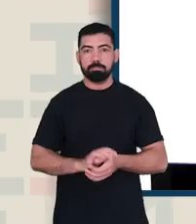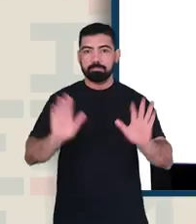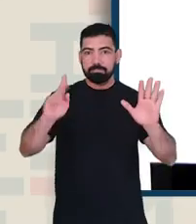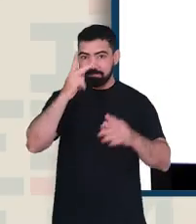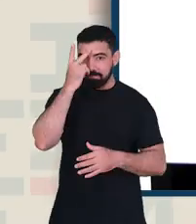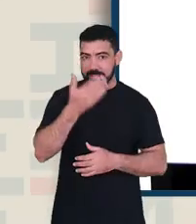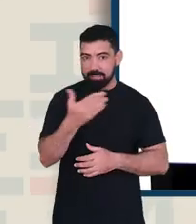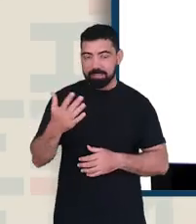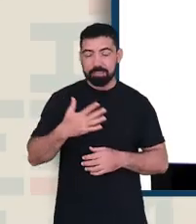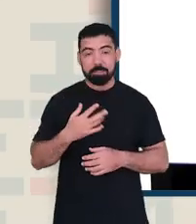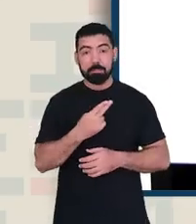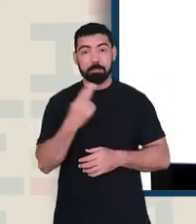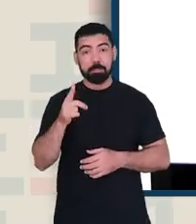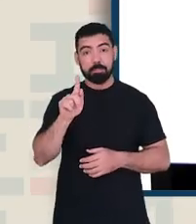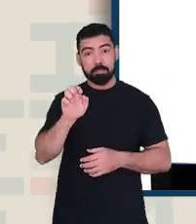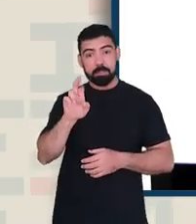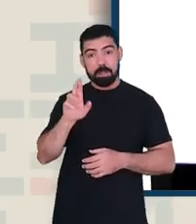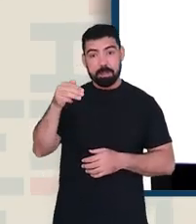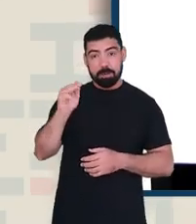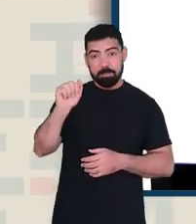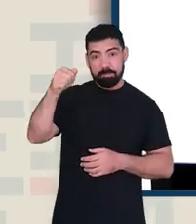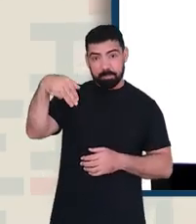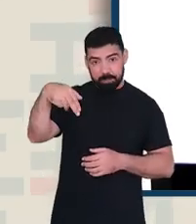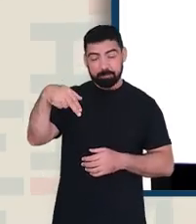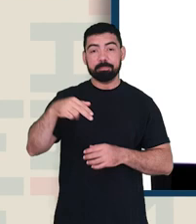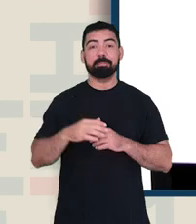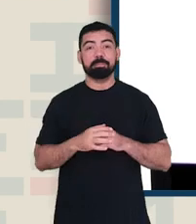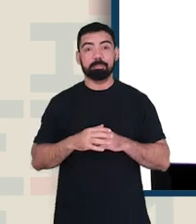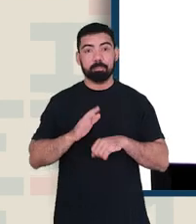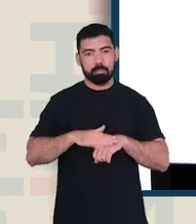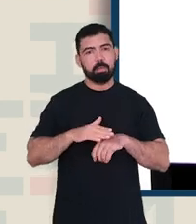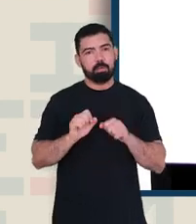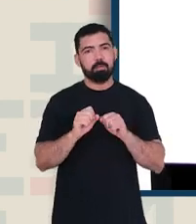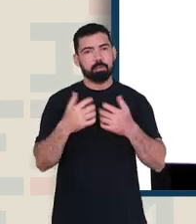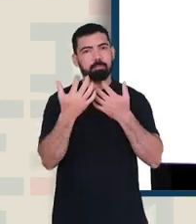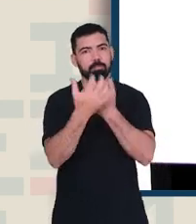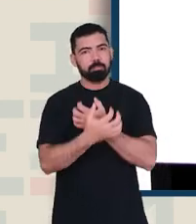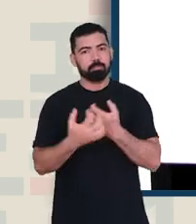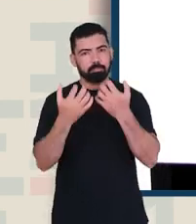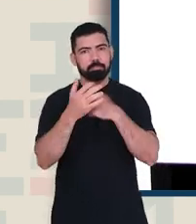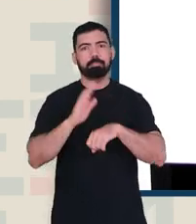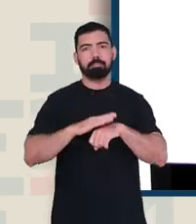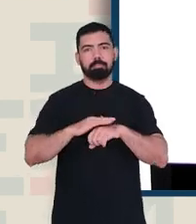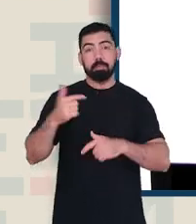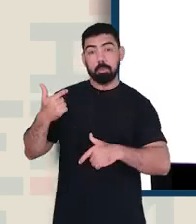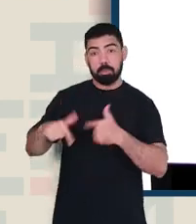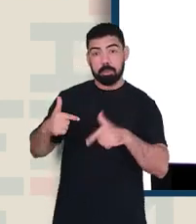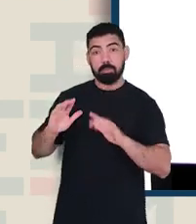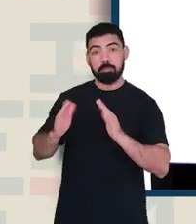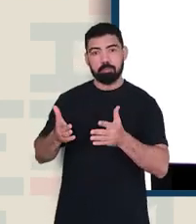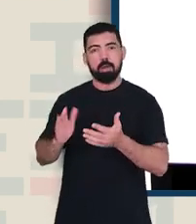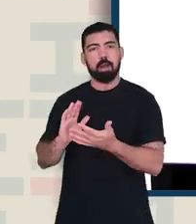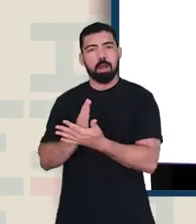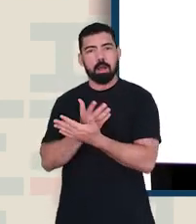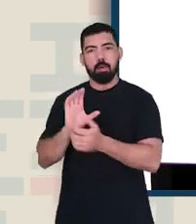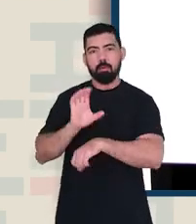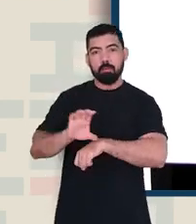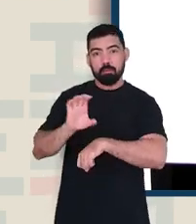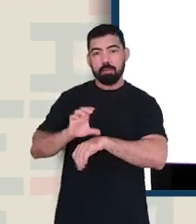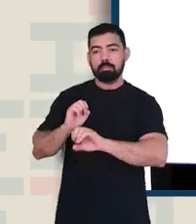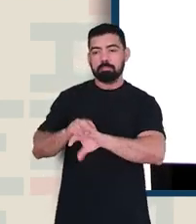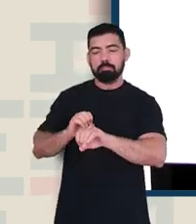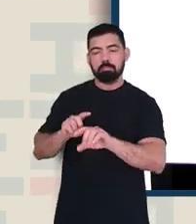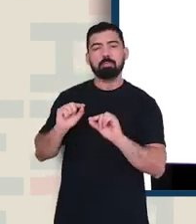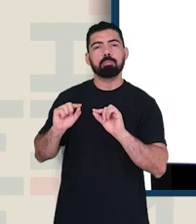Olá pessoal, eu sou o Germán Gras, eu faço música, eu trabalhei em alguns cursos dando